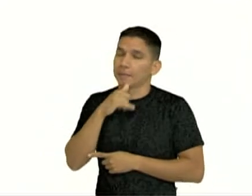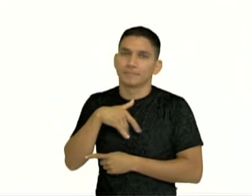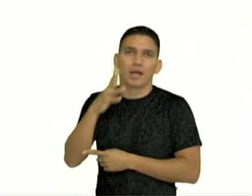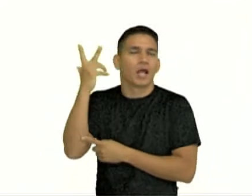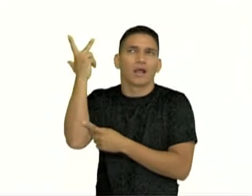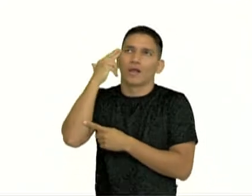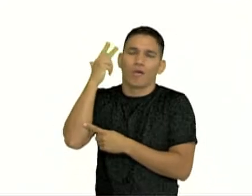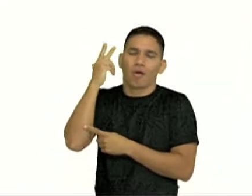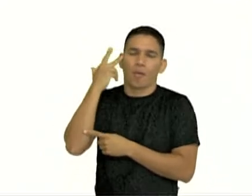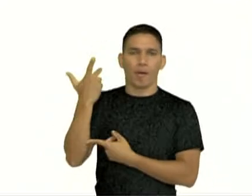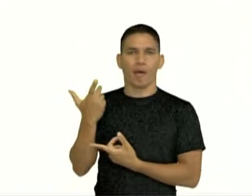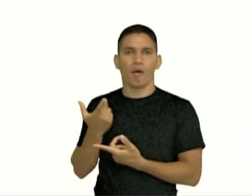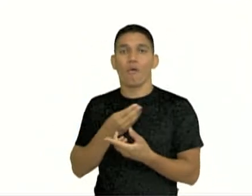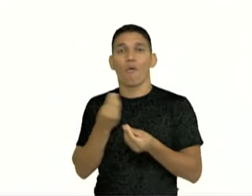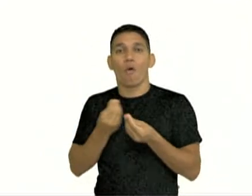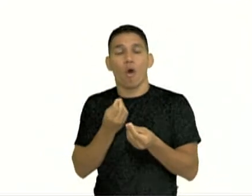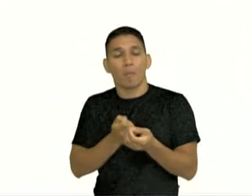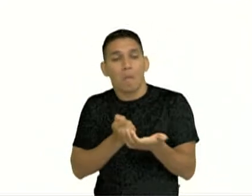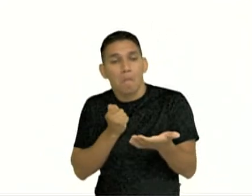de financiamento, né? Que são